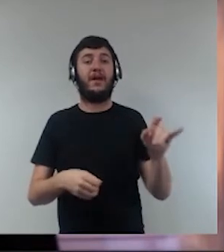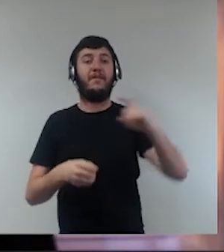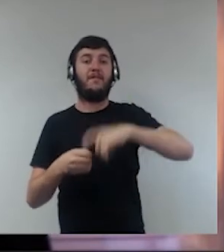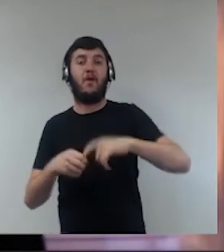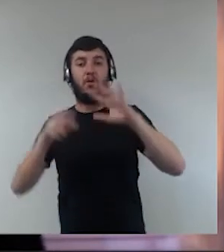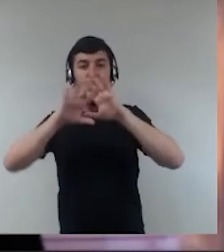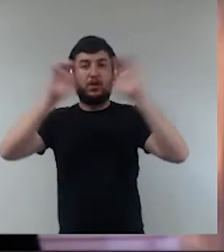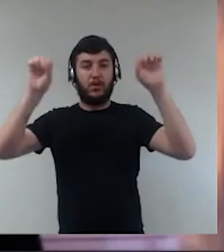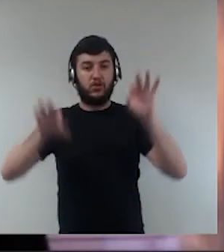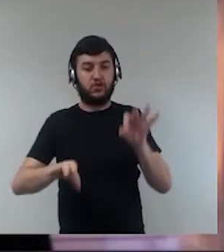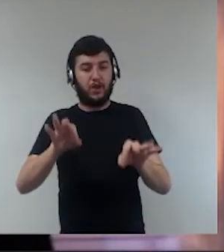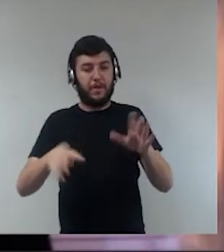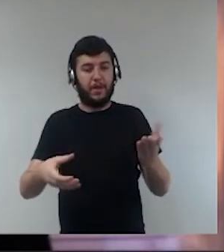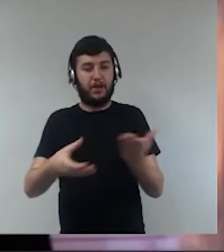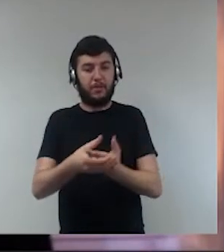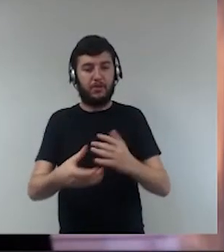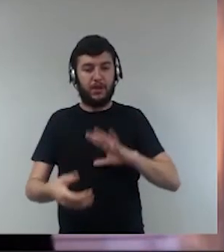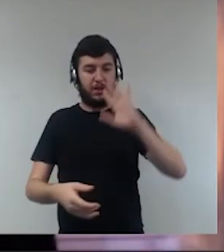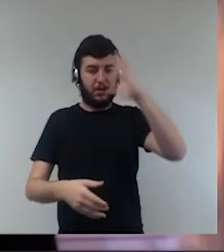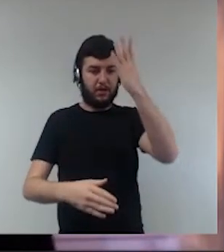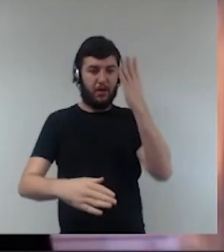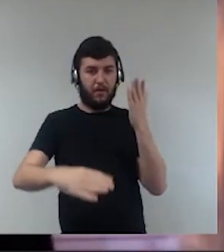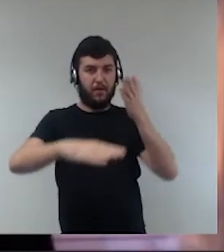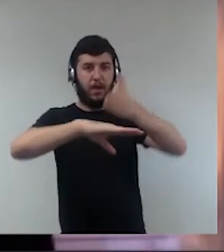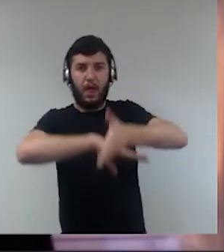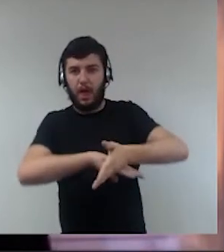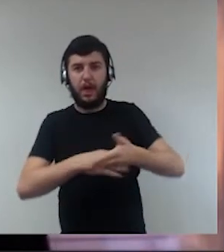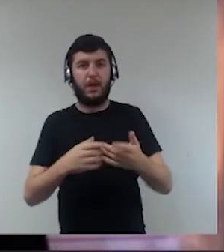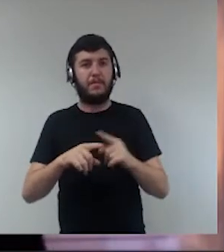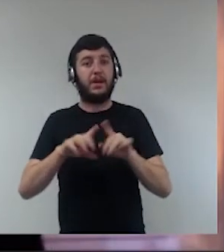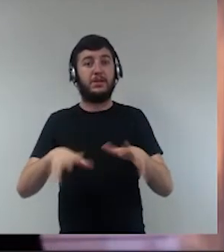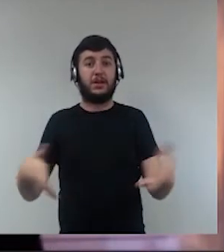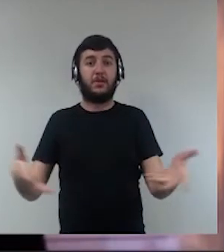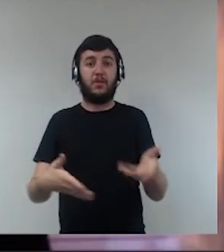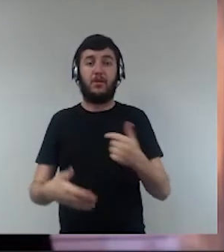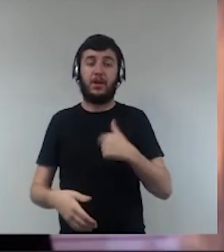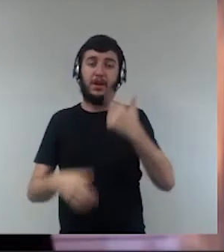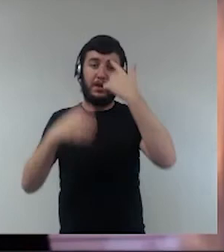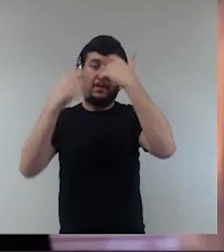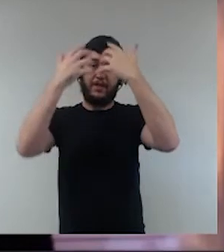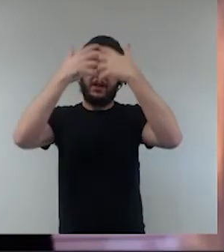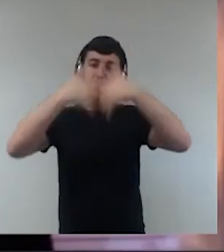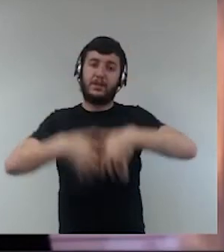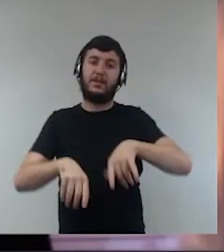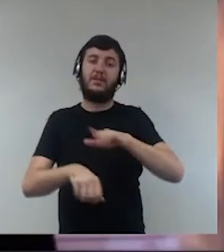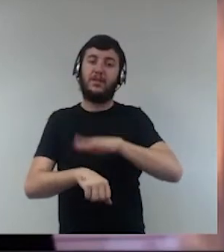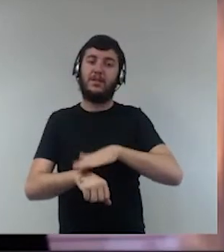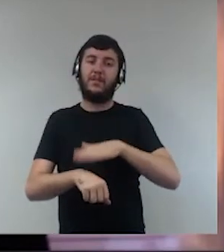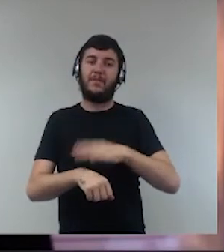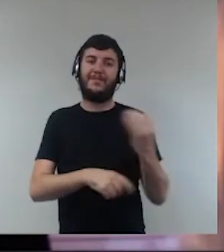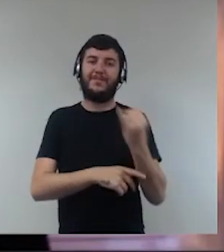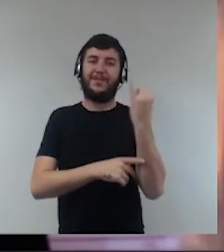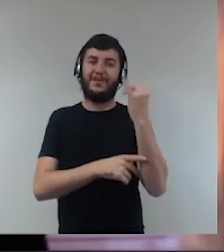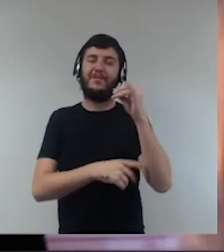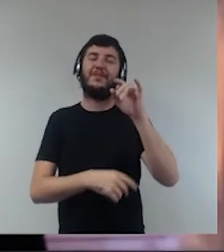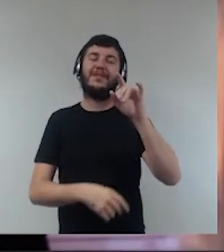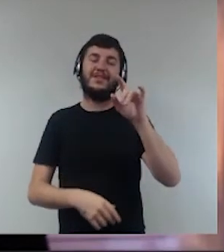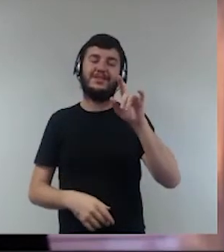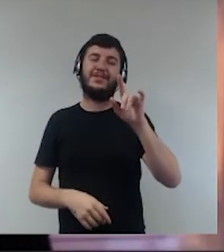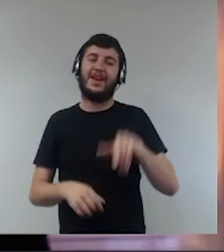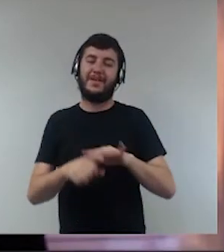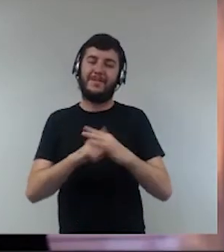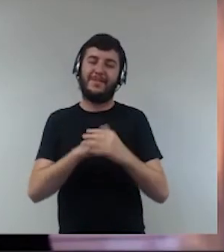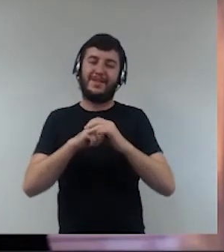minha reflexão sobre esse assunto tão importante, sobretudo nesse momento de pandemia. Eu quero novamente agradecer o presidente Felipe Santa Cruz